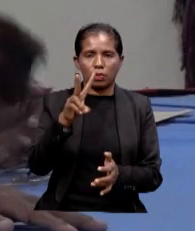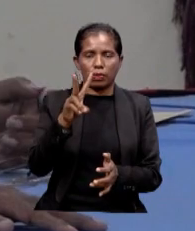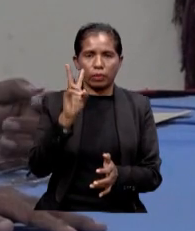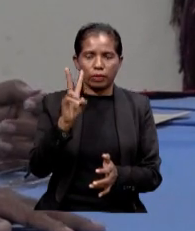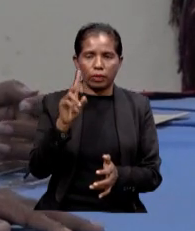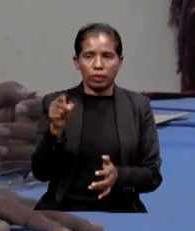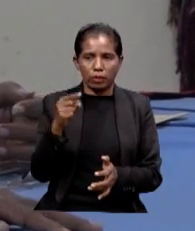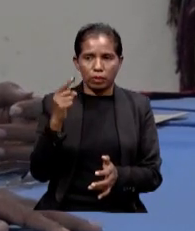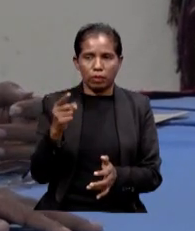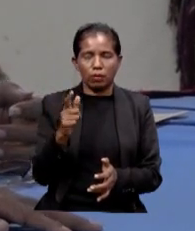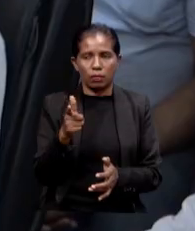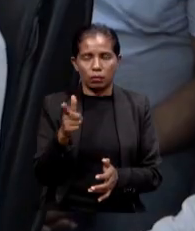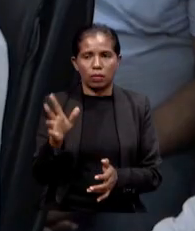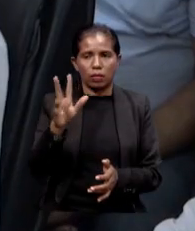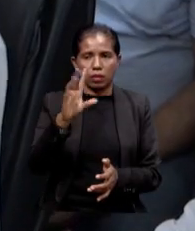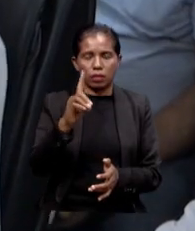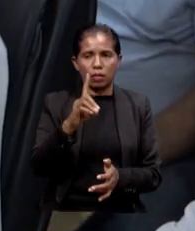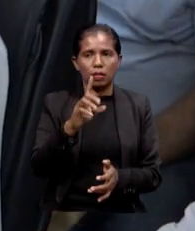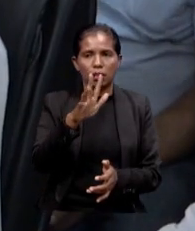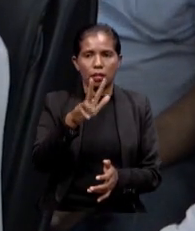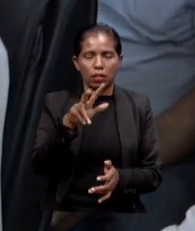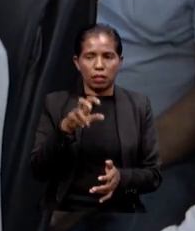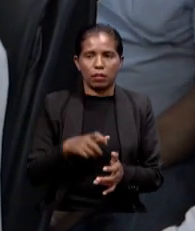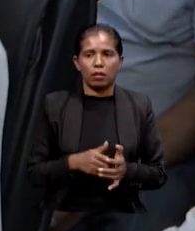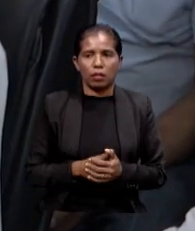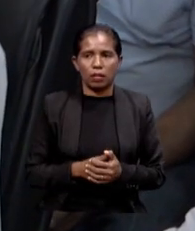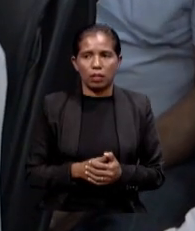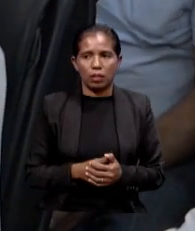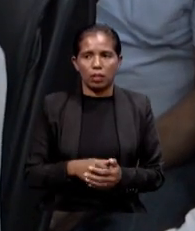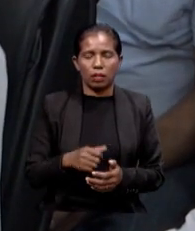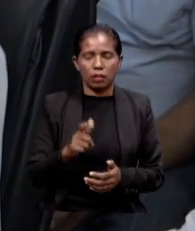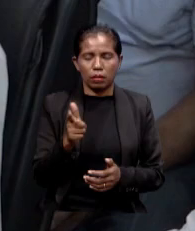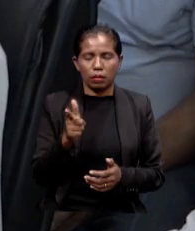2,26%, presentes, 4.241, equivalente a